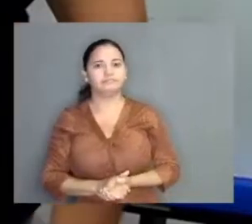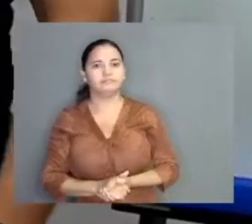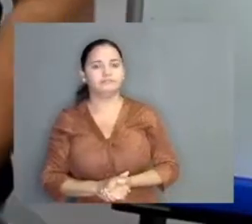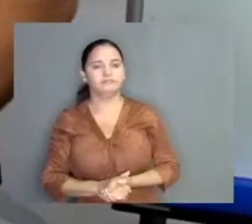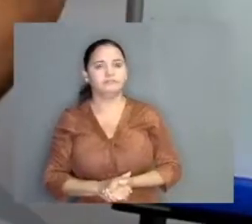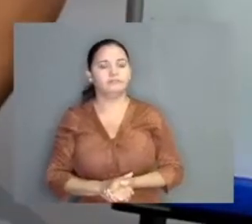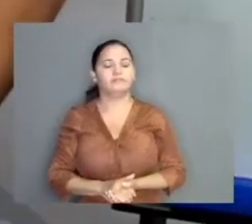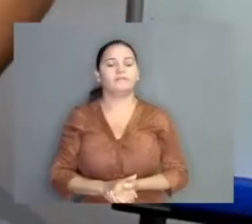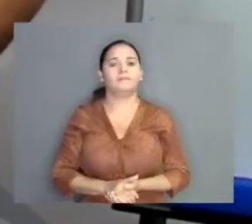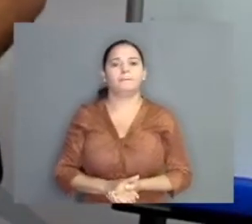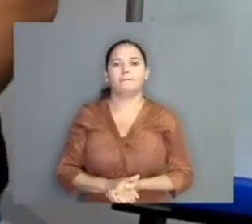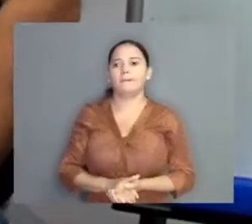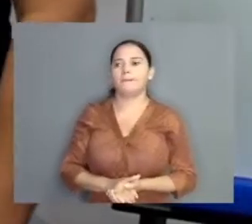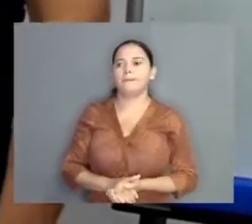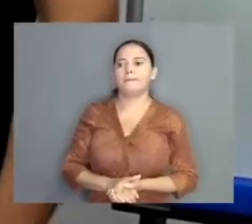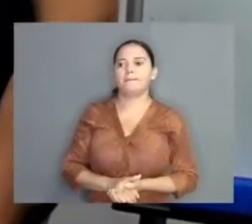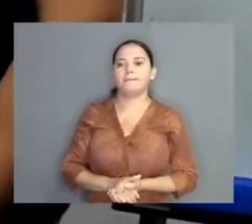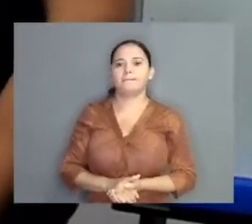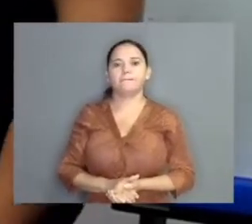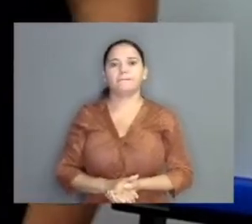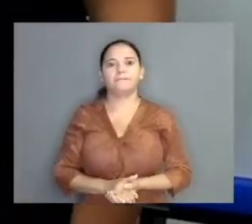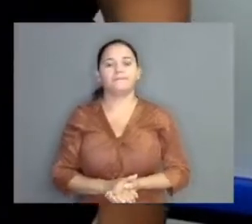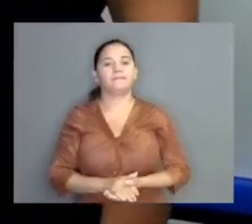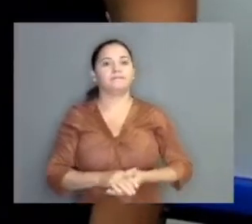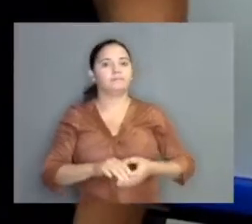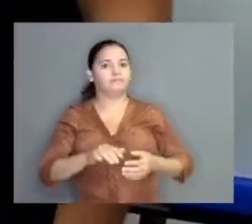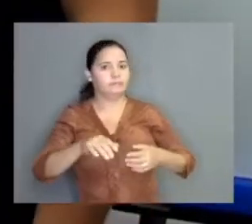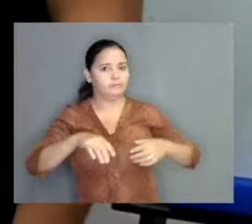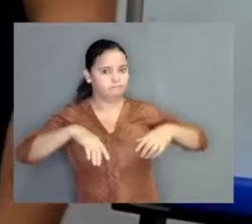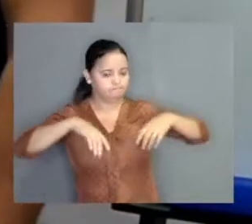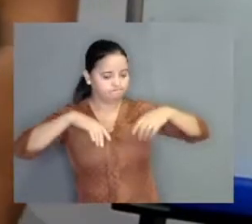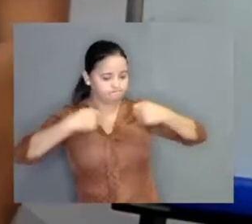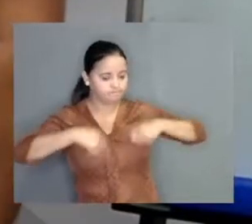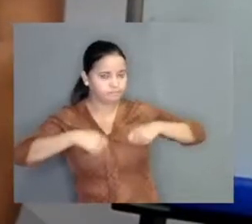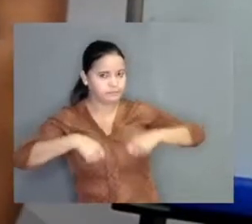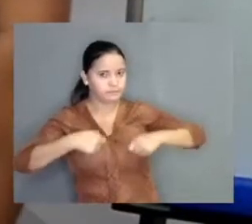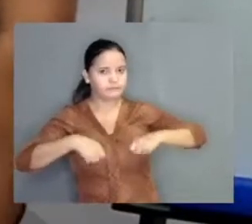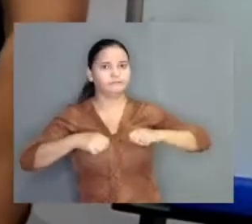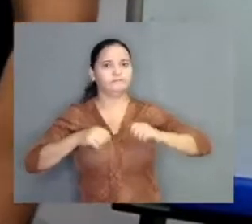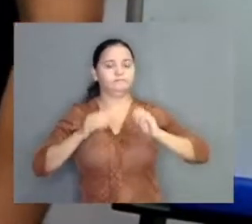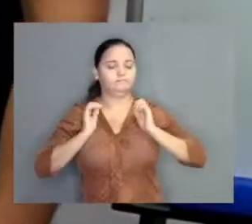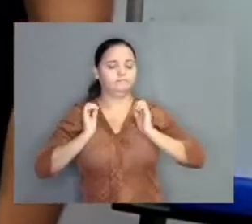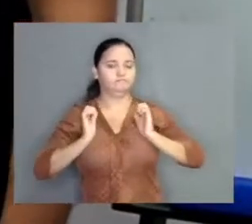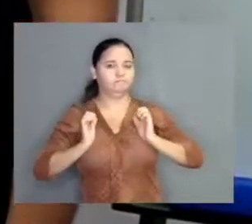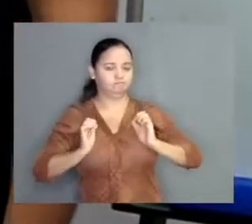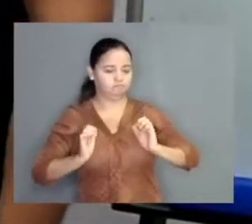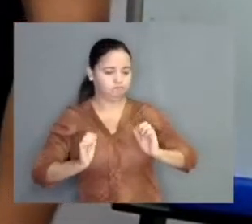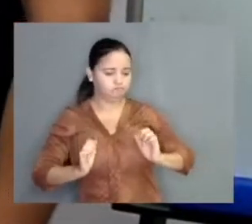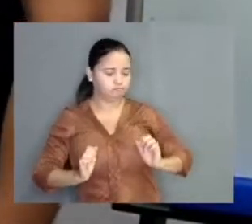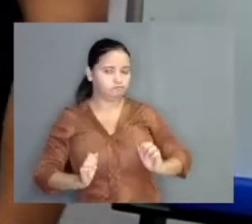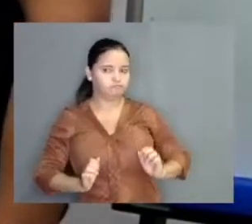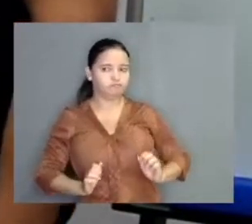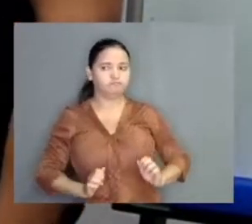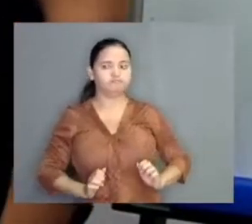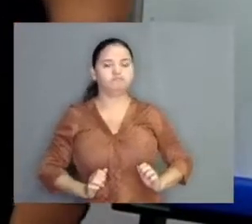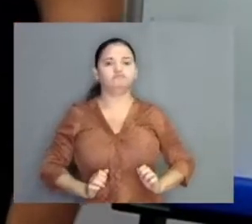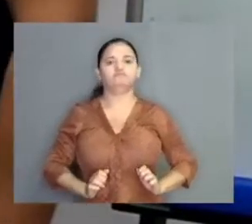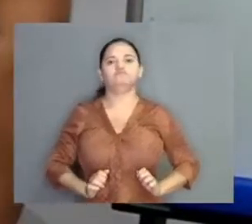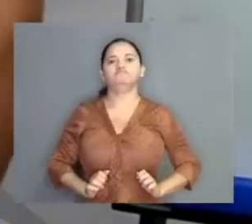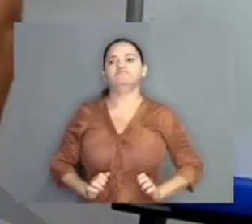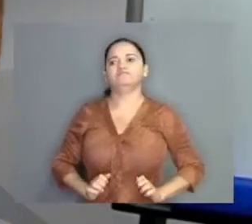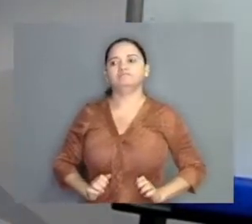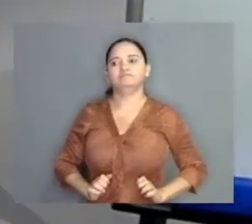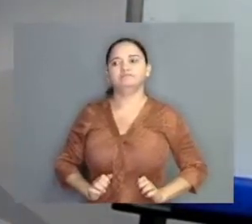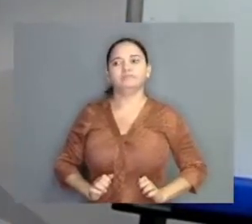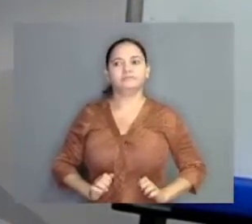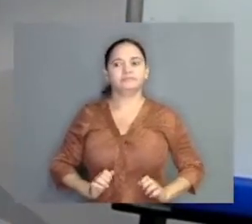É necessário cuidar da ética para não anestesiarmos a nossa consciência e começarmos a achar